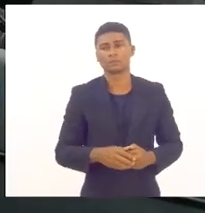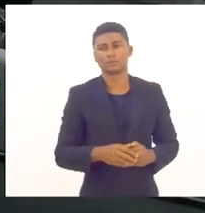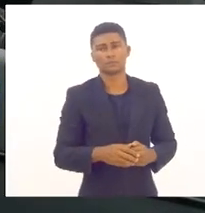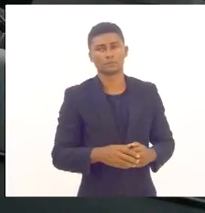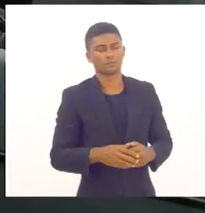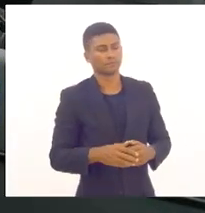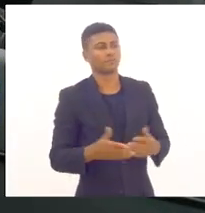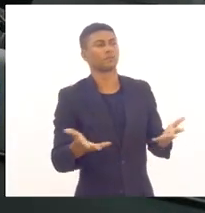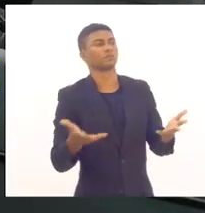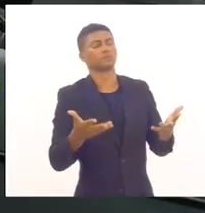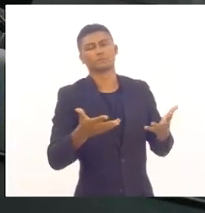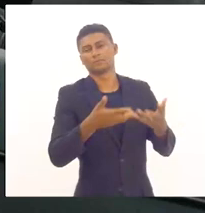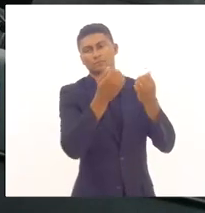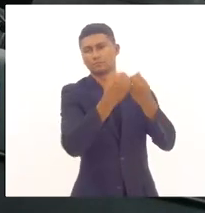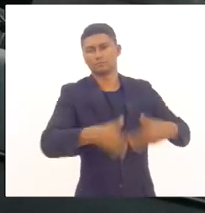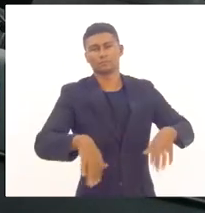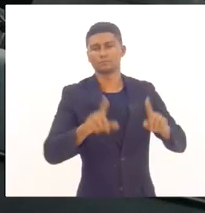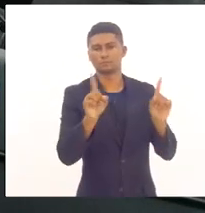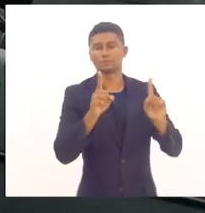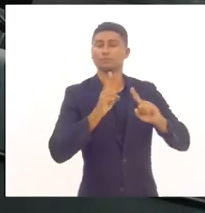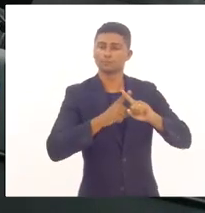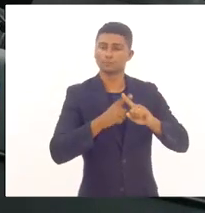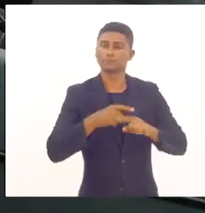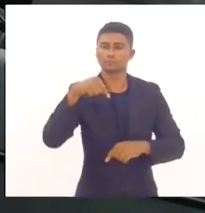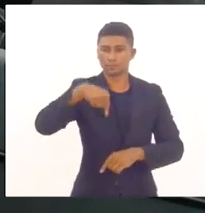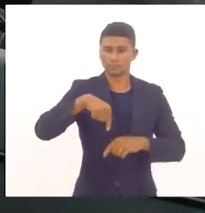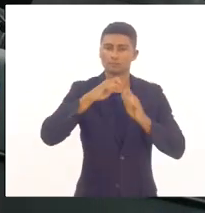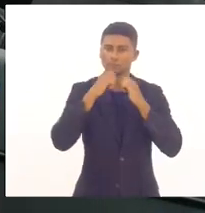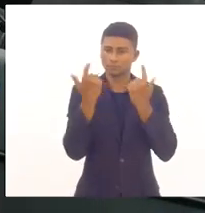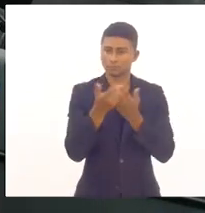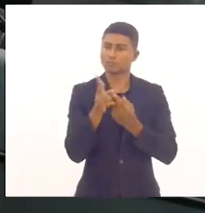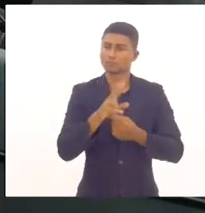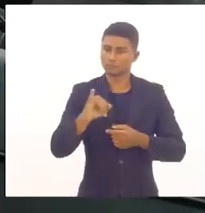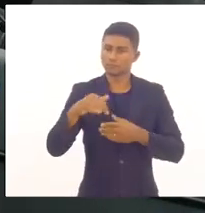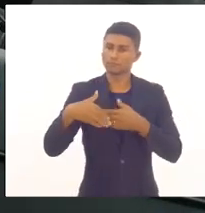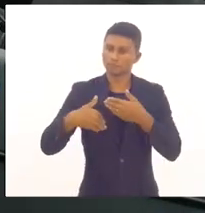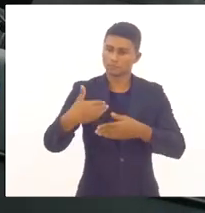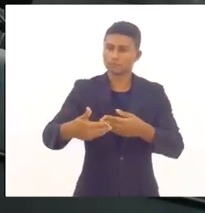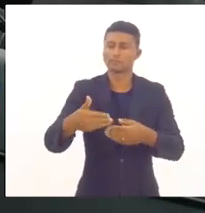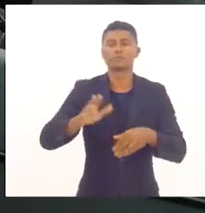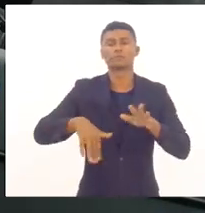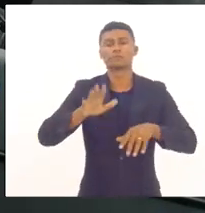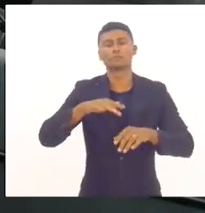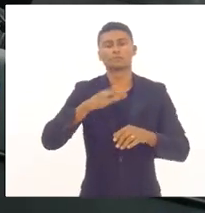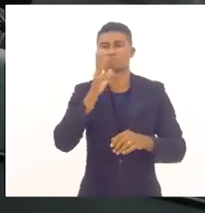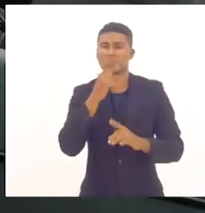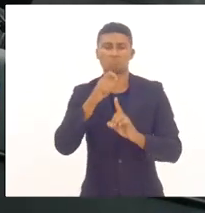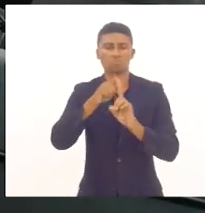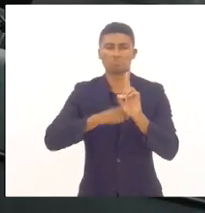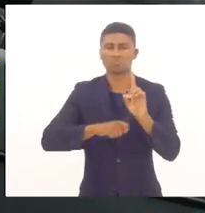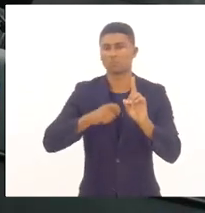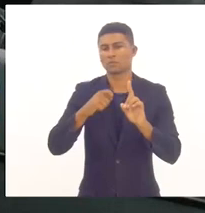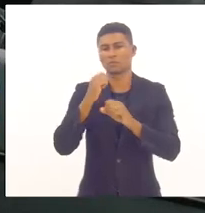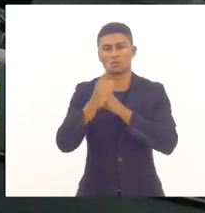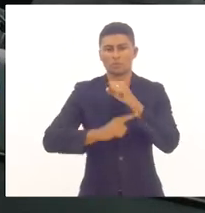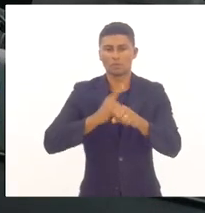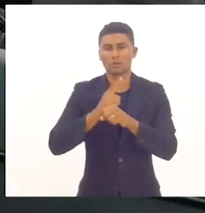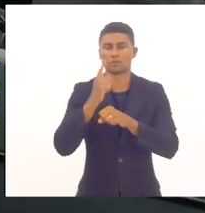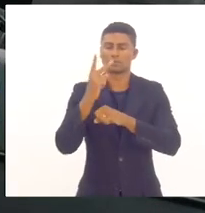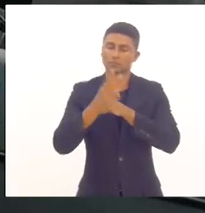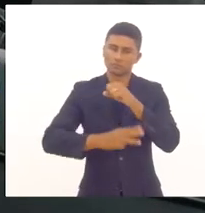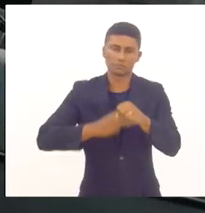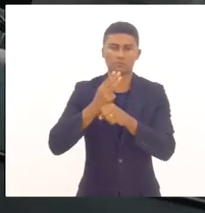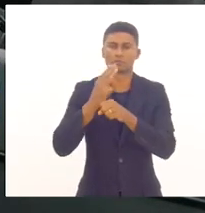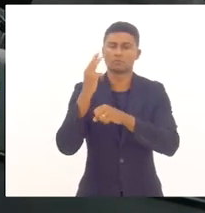joga por terra, porque vai tramitar aqui nessa casa, talvez dure um mês, um ano, três anos, quatro